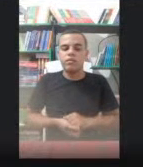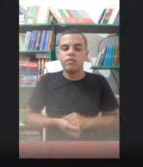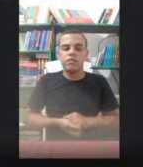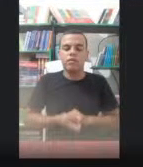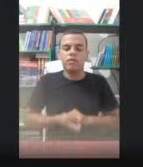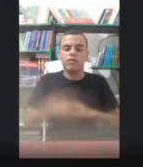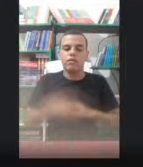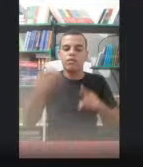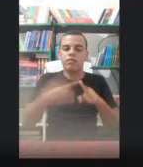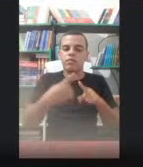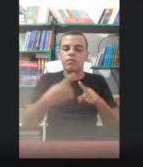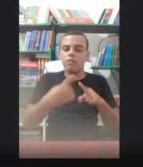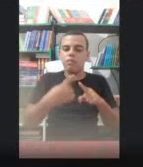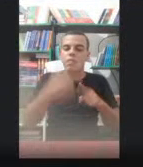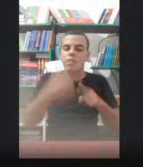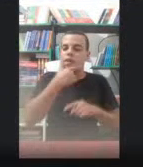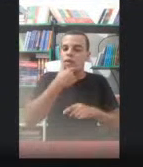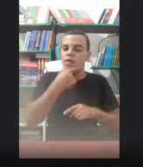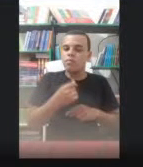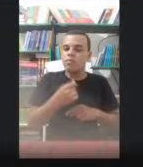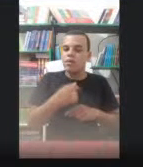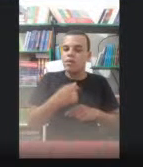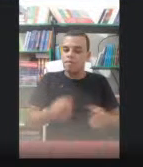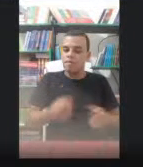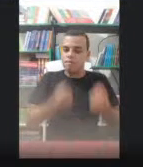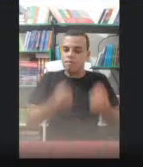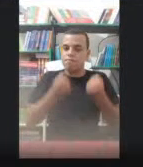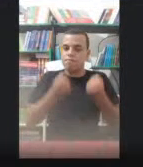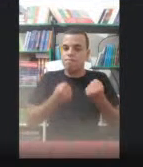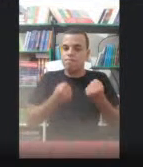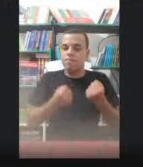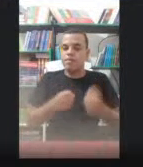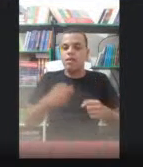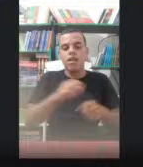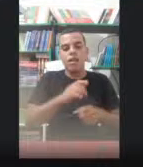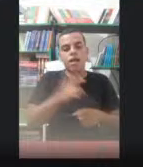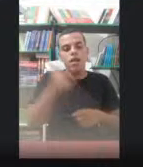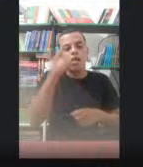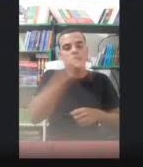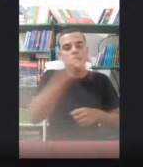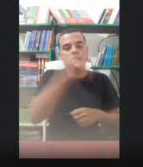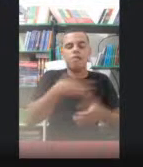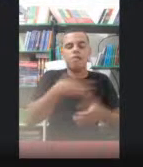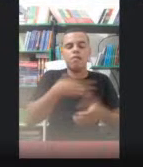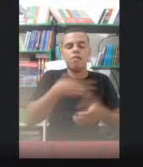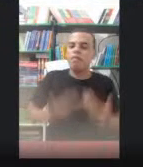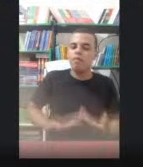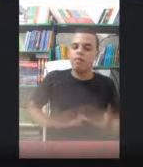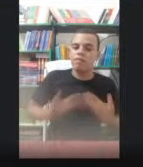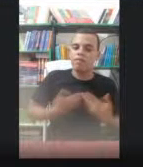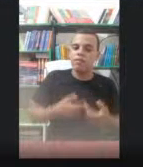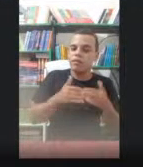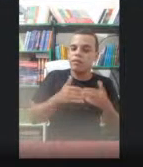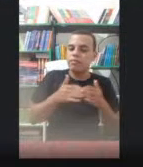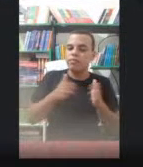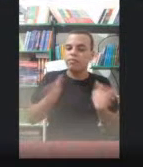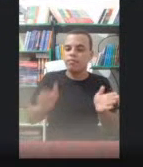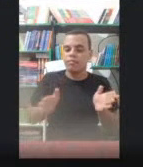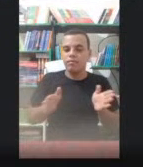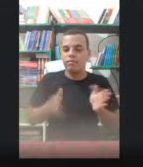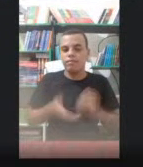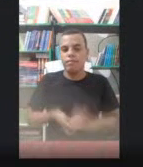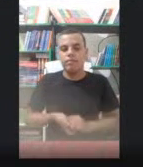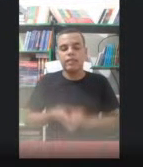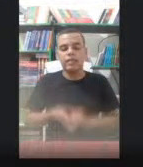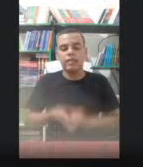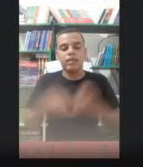ele é mais forte, é mais resistente, né, e ora ele é quem mais adoece, é mais vulnerável às doenças, né. Então isso nos remete